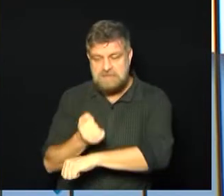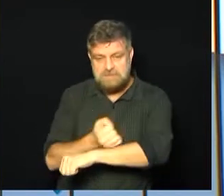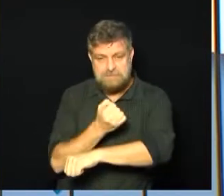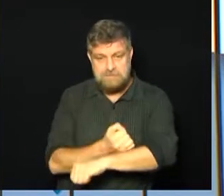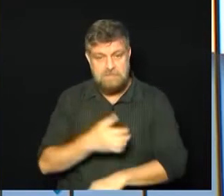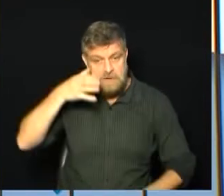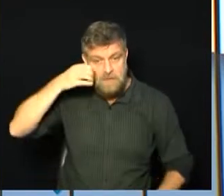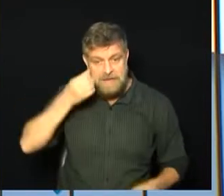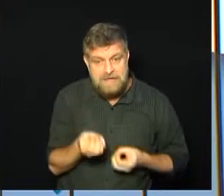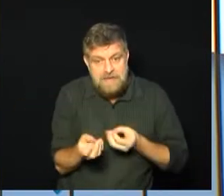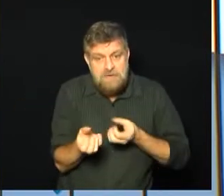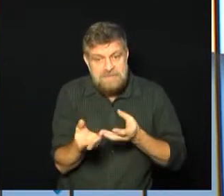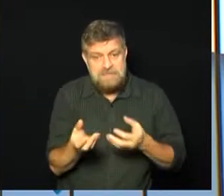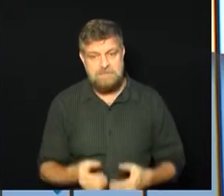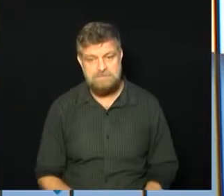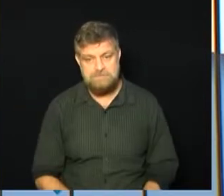Aranha.